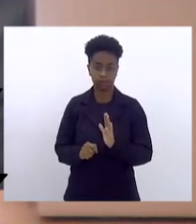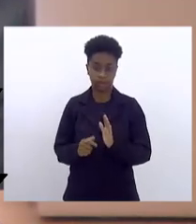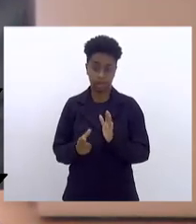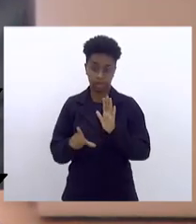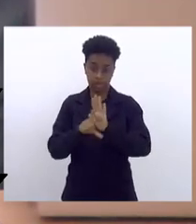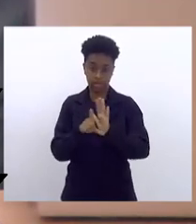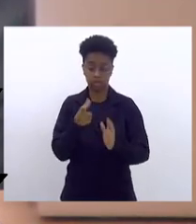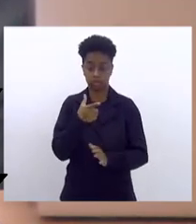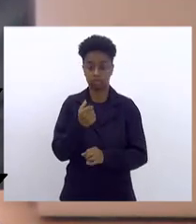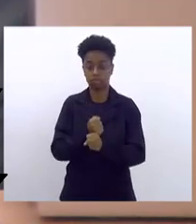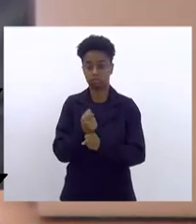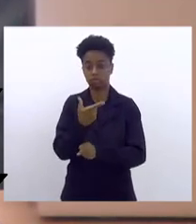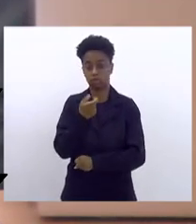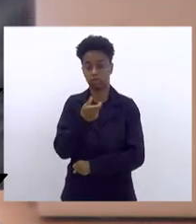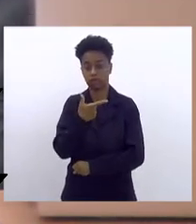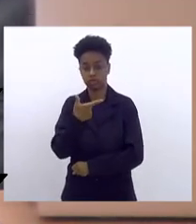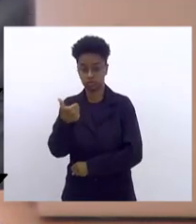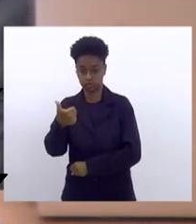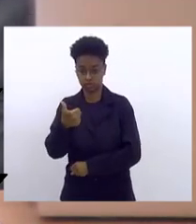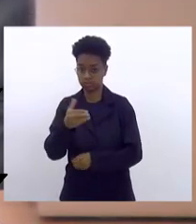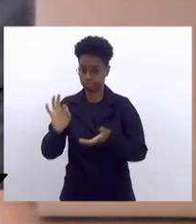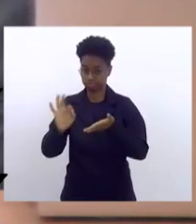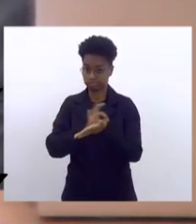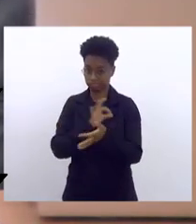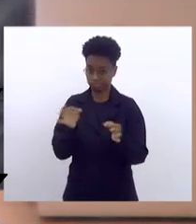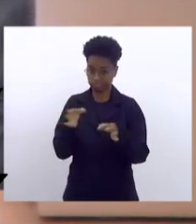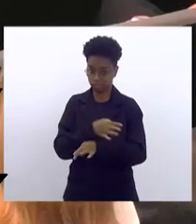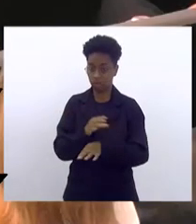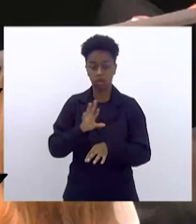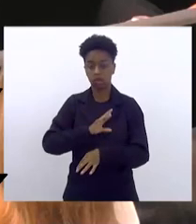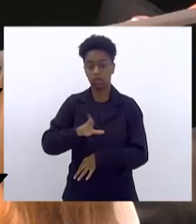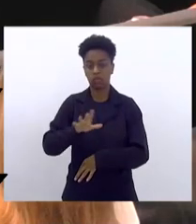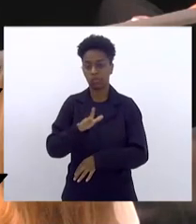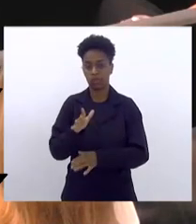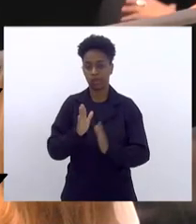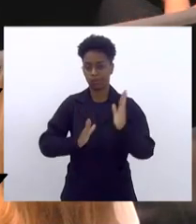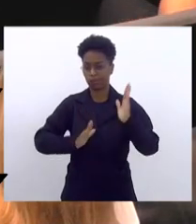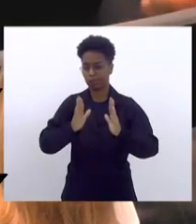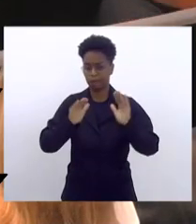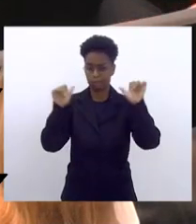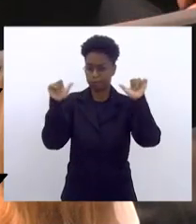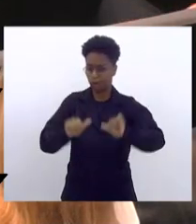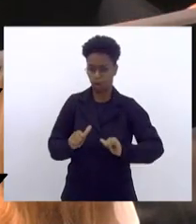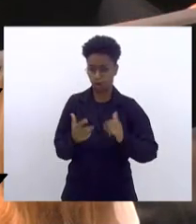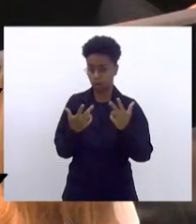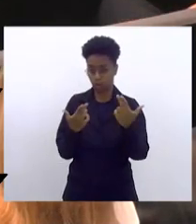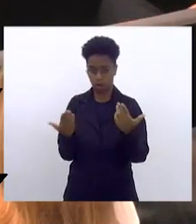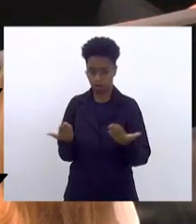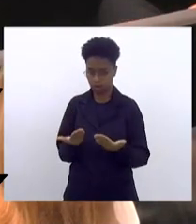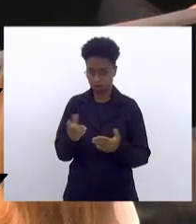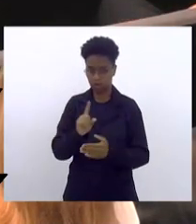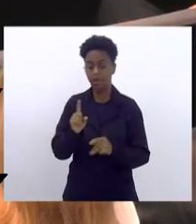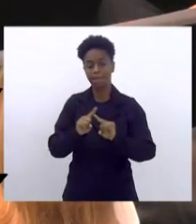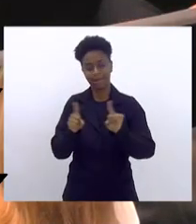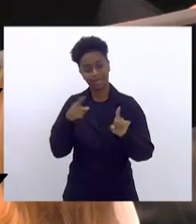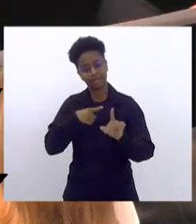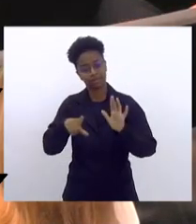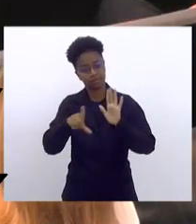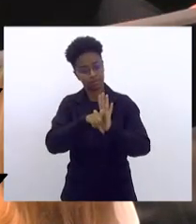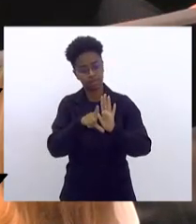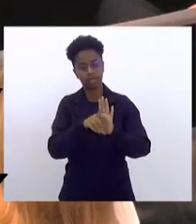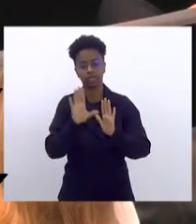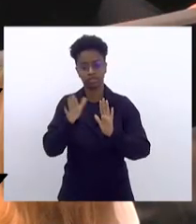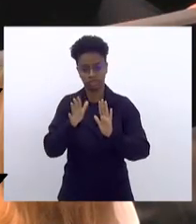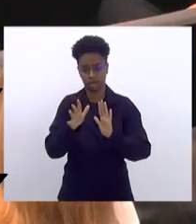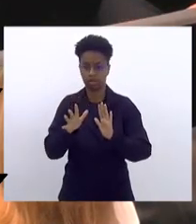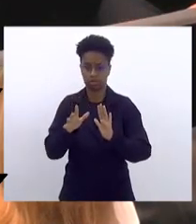de 2021 que não estava nesse cenário tão trágico que a gente está vivendo mas que nós já temos legislação em